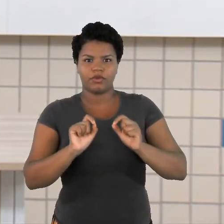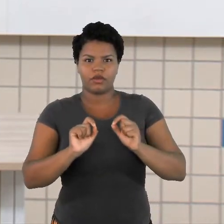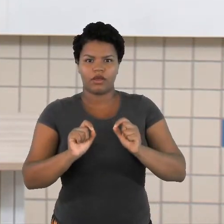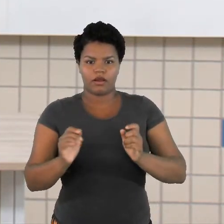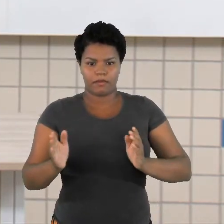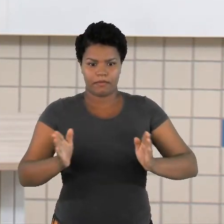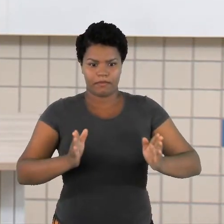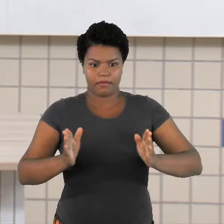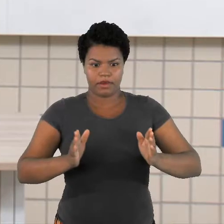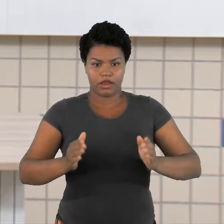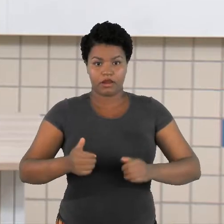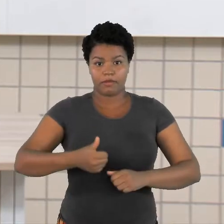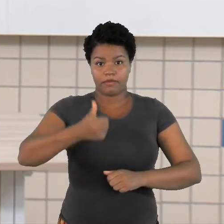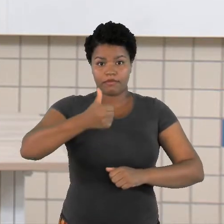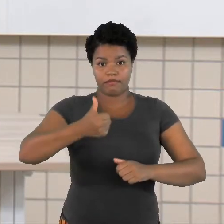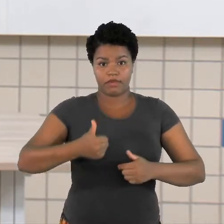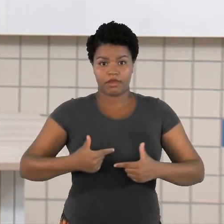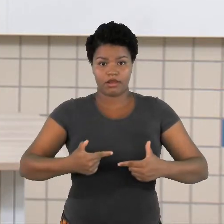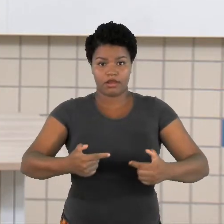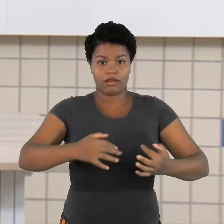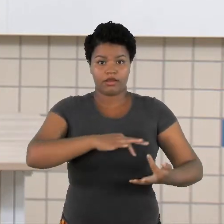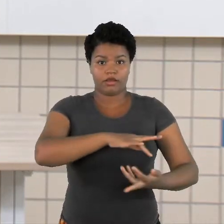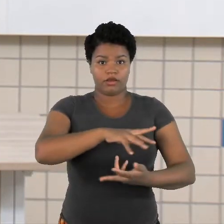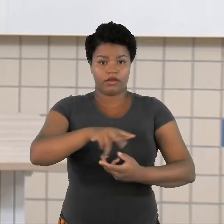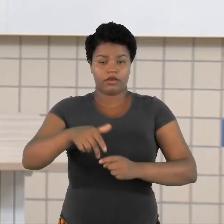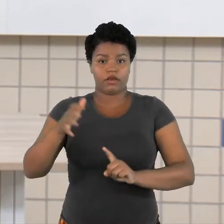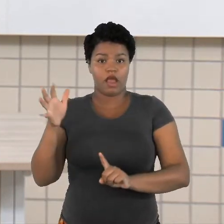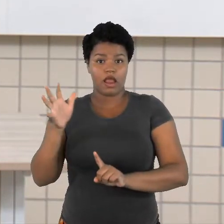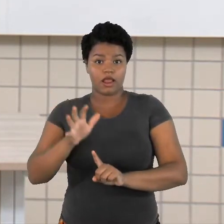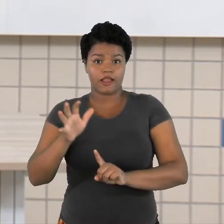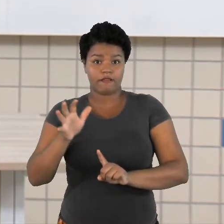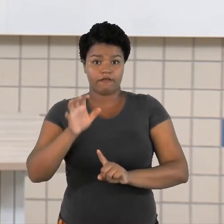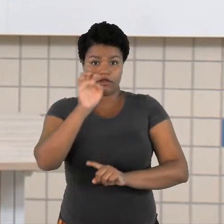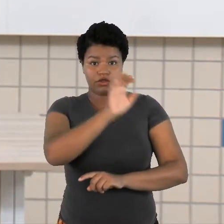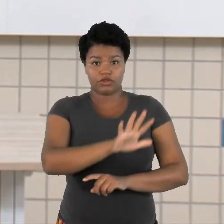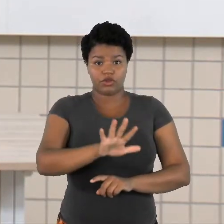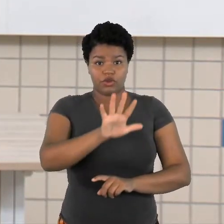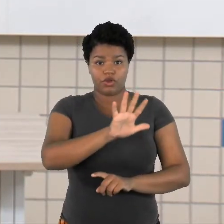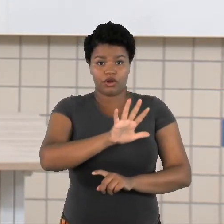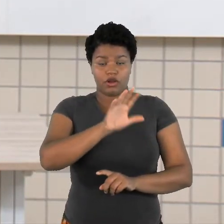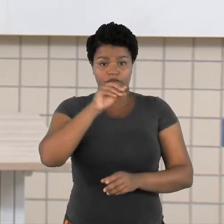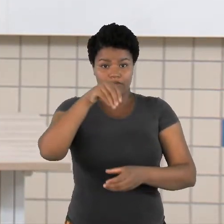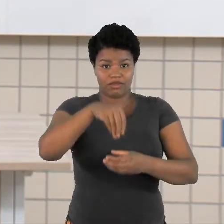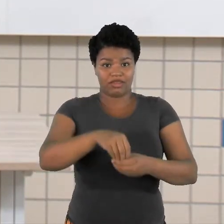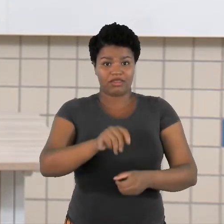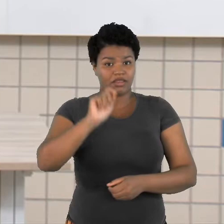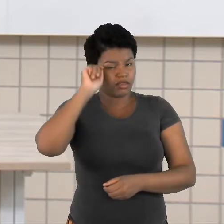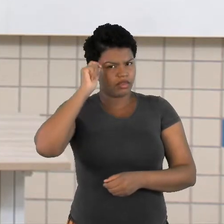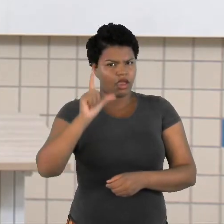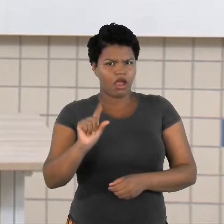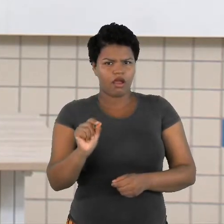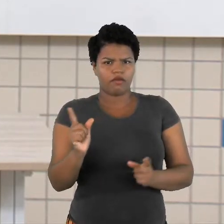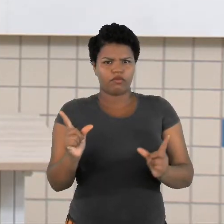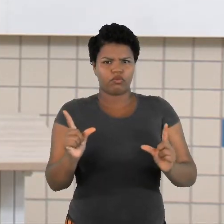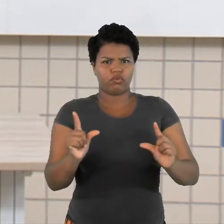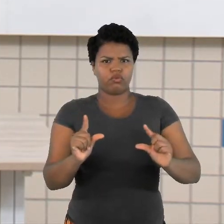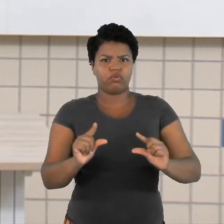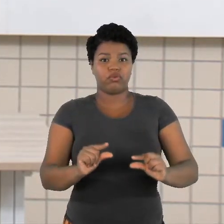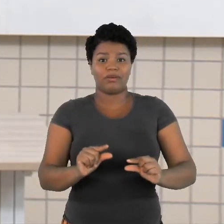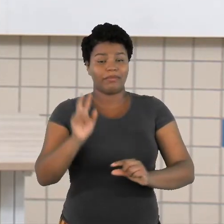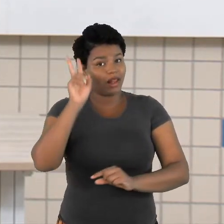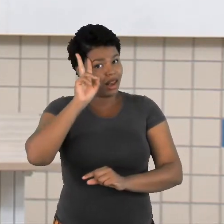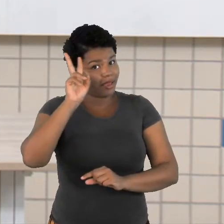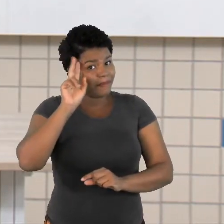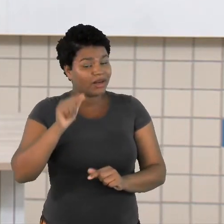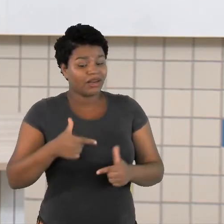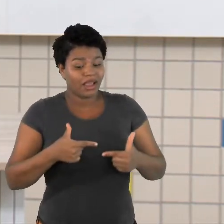Primeira Guerra Mundial, a influência europeia na África foi reduzindo. Lembrando que durante